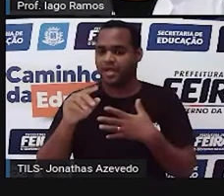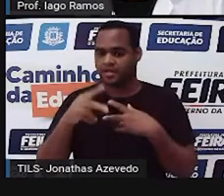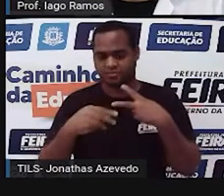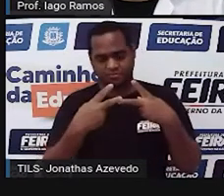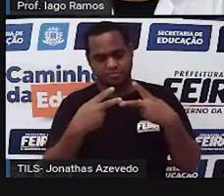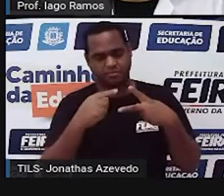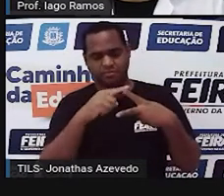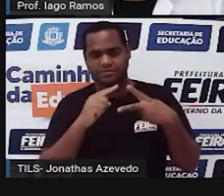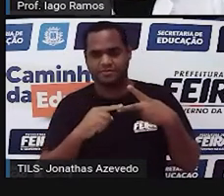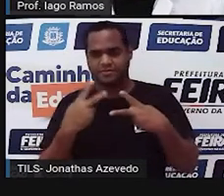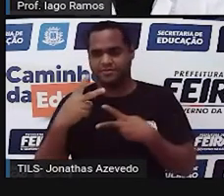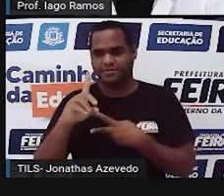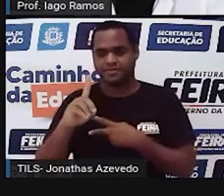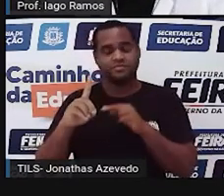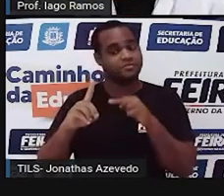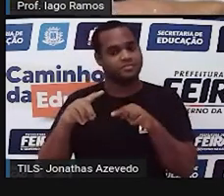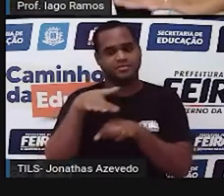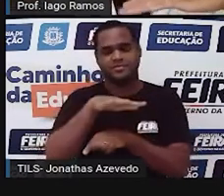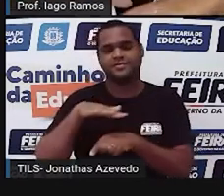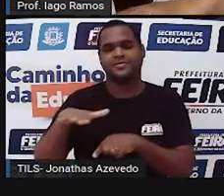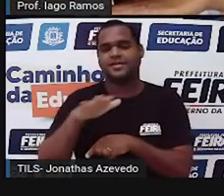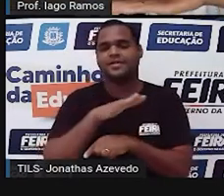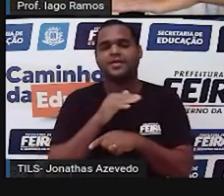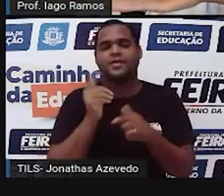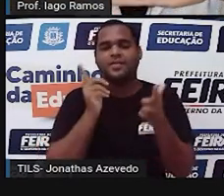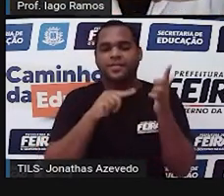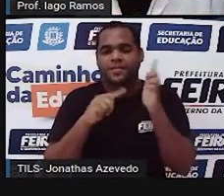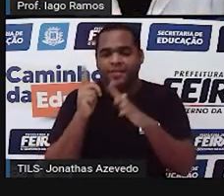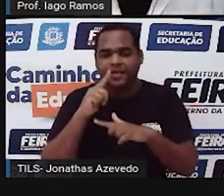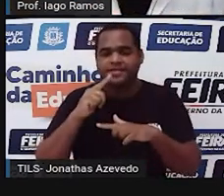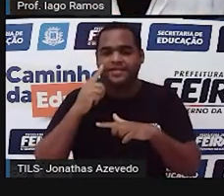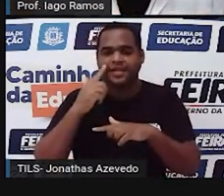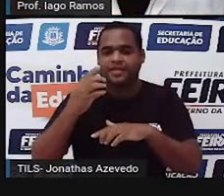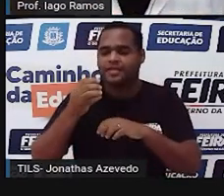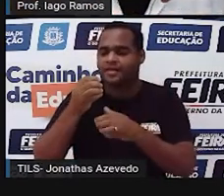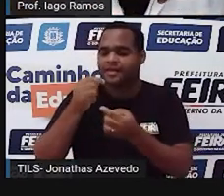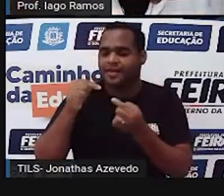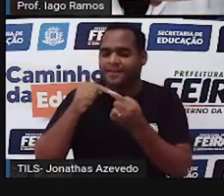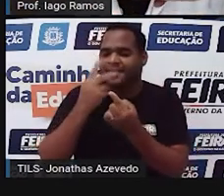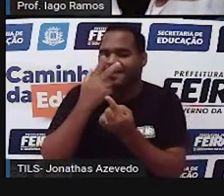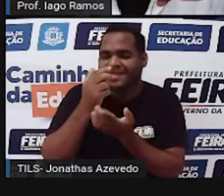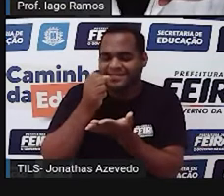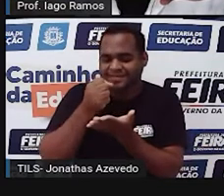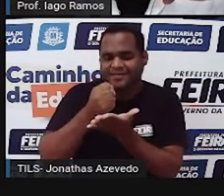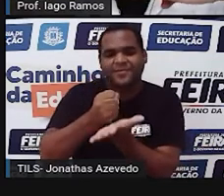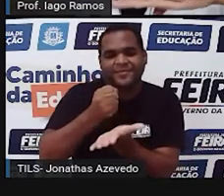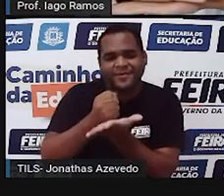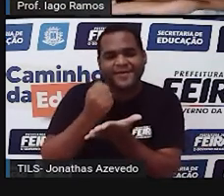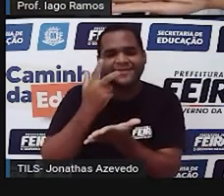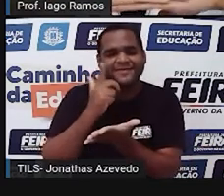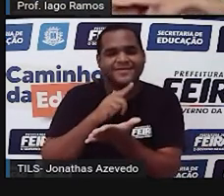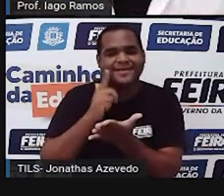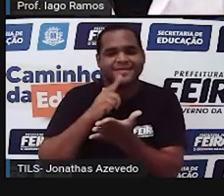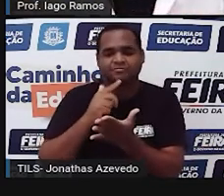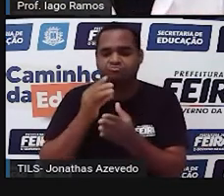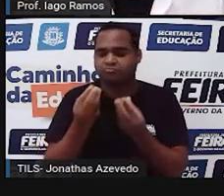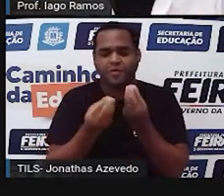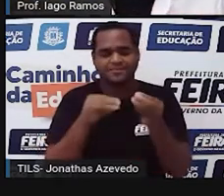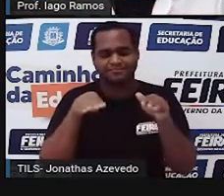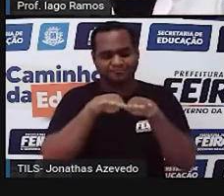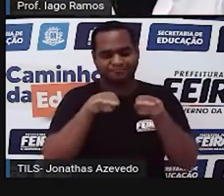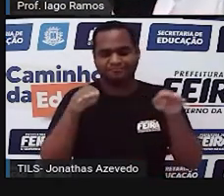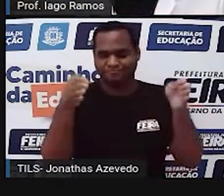E por que que são planas porque a gente consegue pegar e apoiar toda a figura em cima de uma e